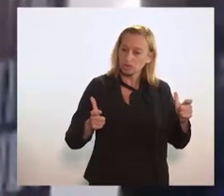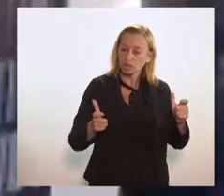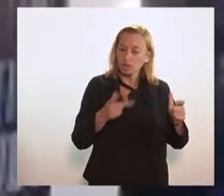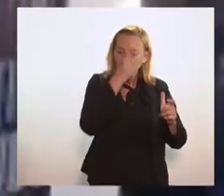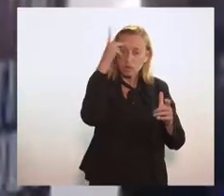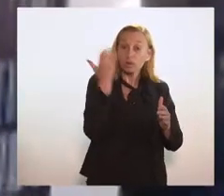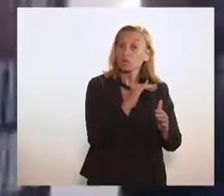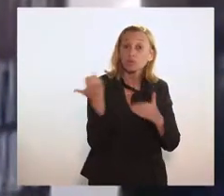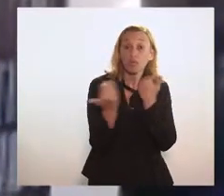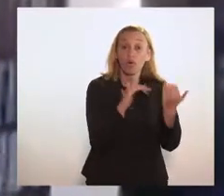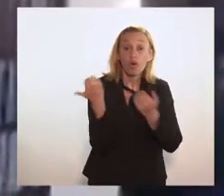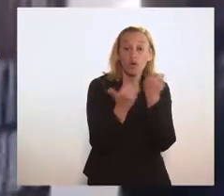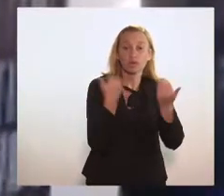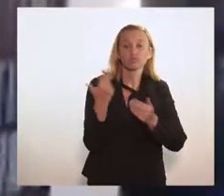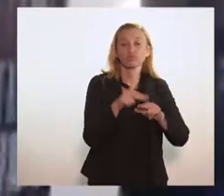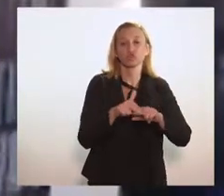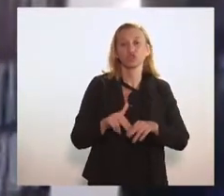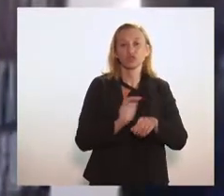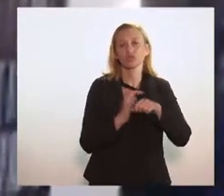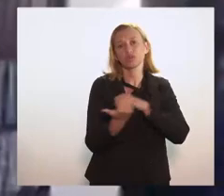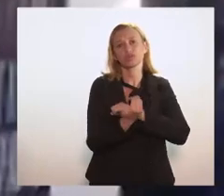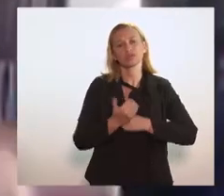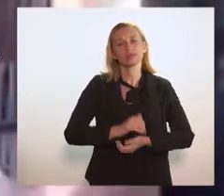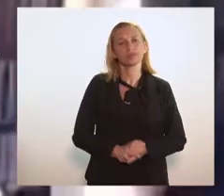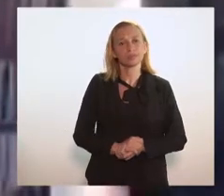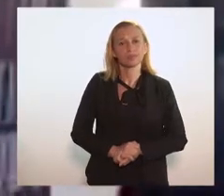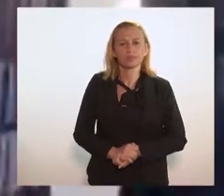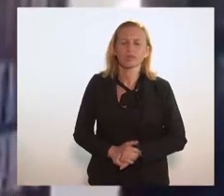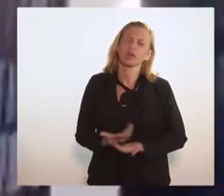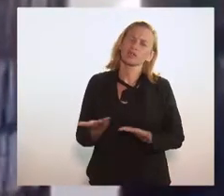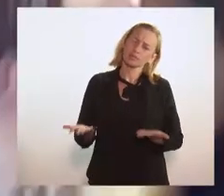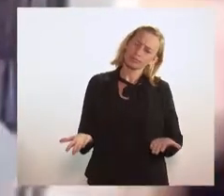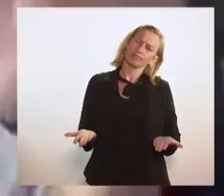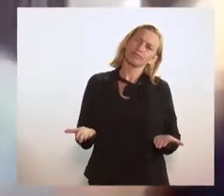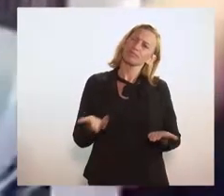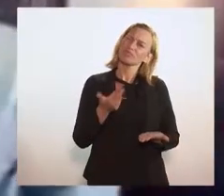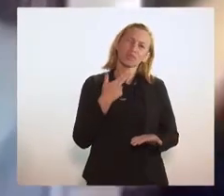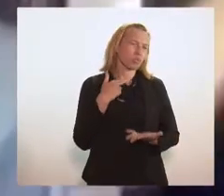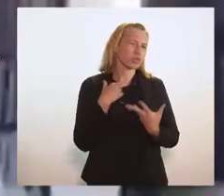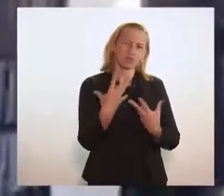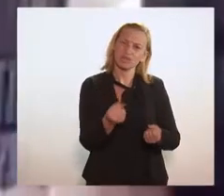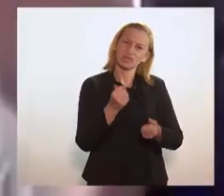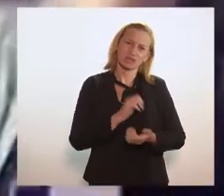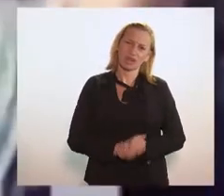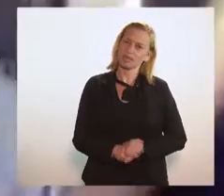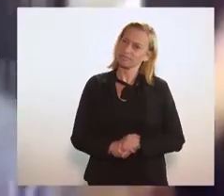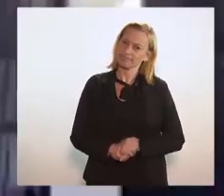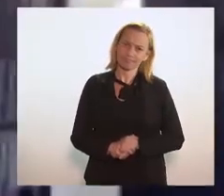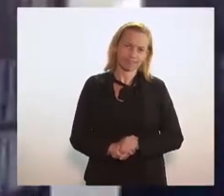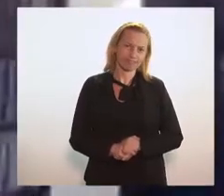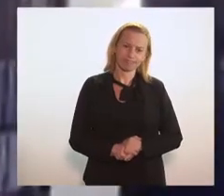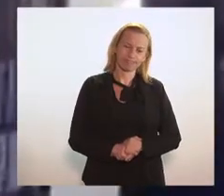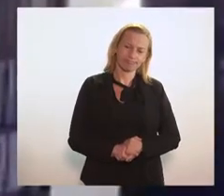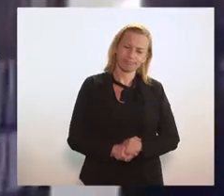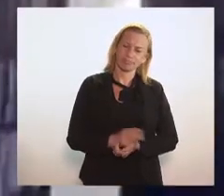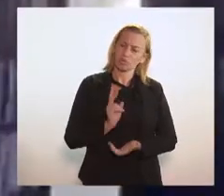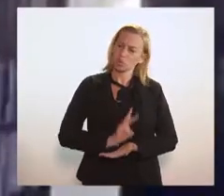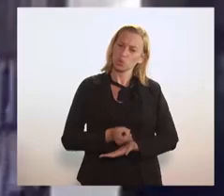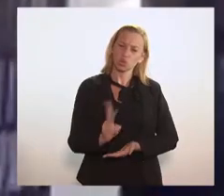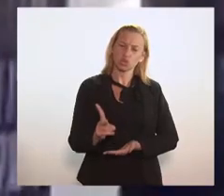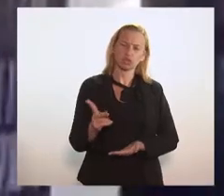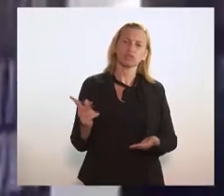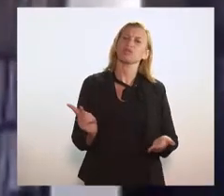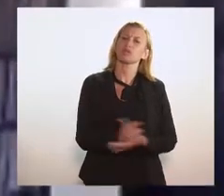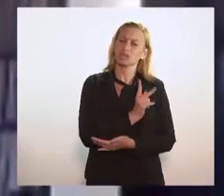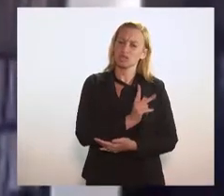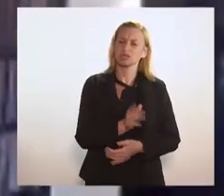mortes por conta do coronavírus. É inadmissível, nós não podemos de forma alguma admitir que isto continue